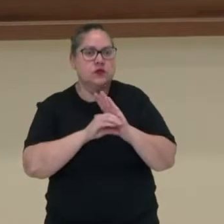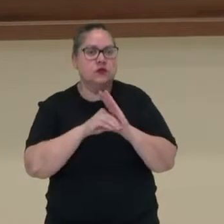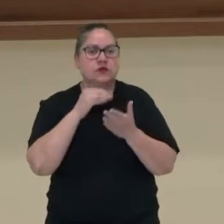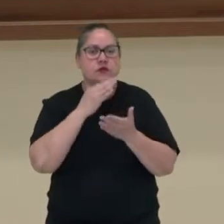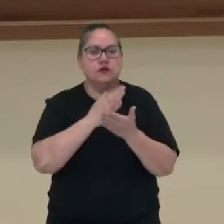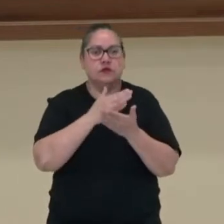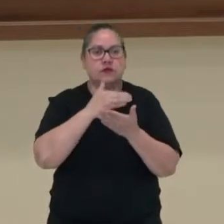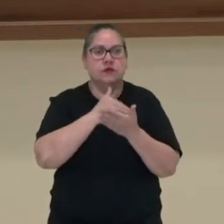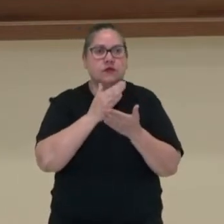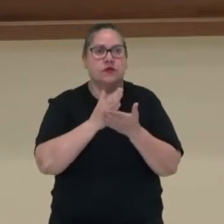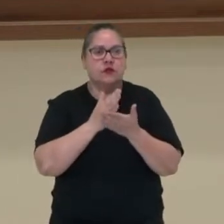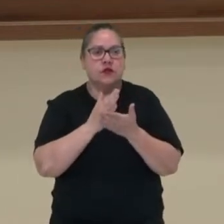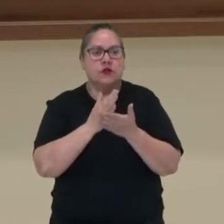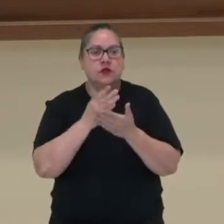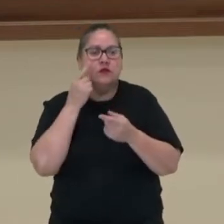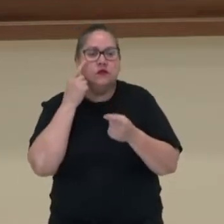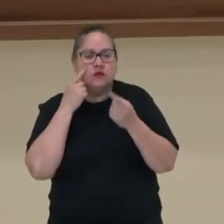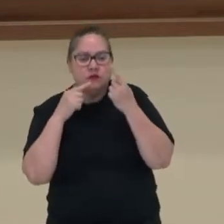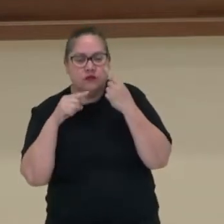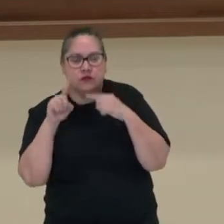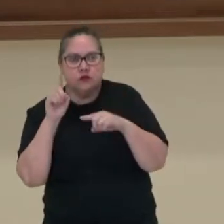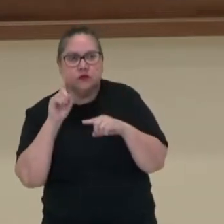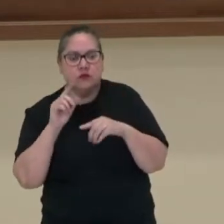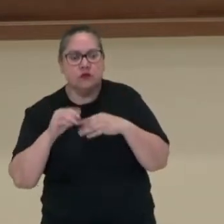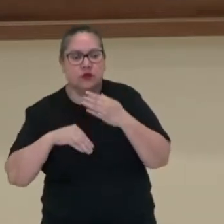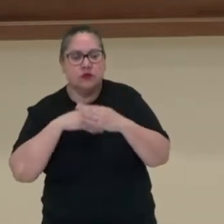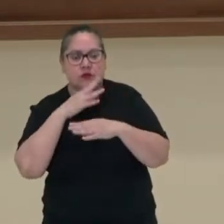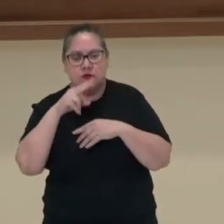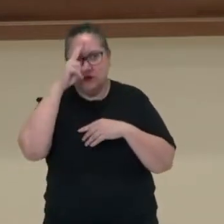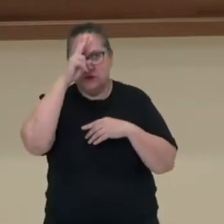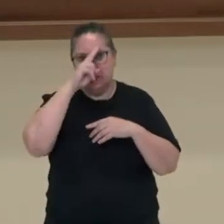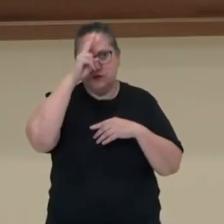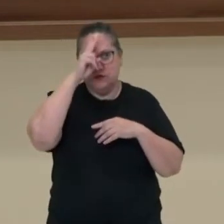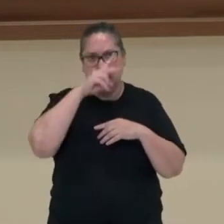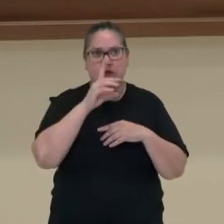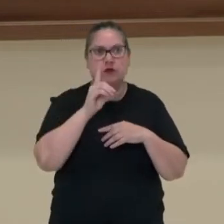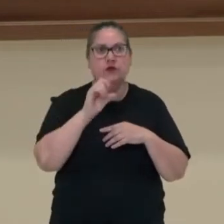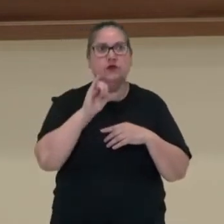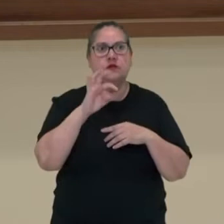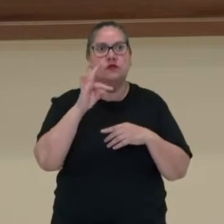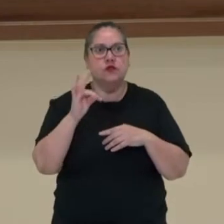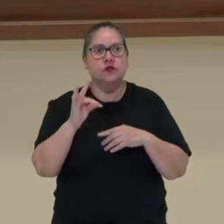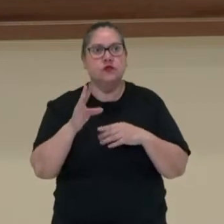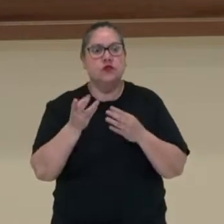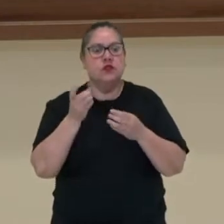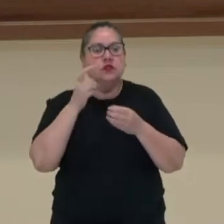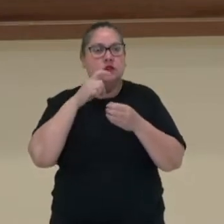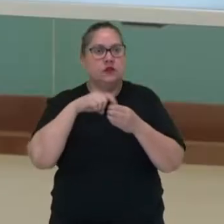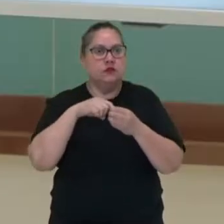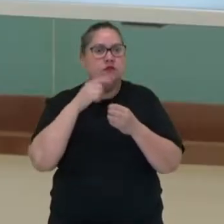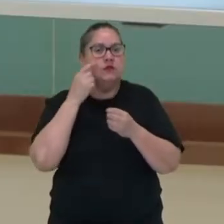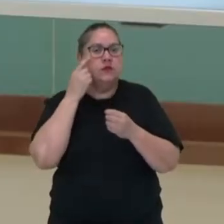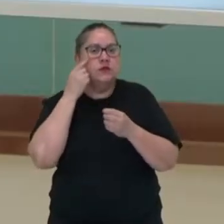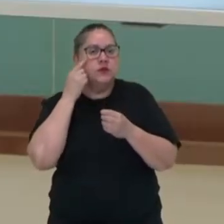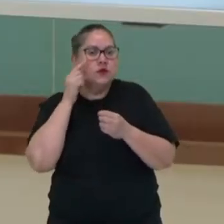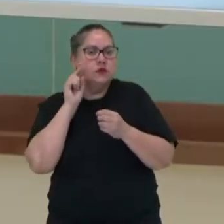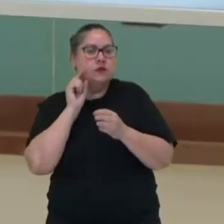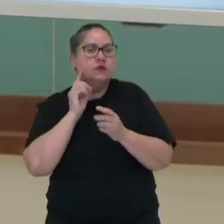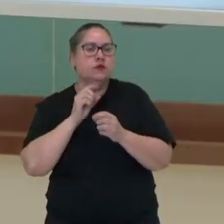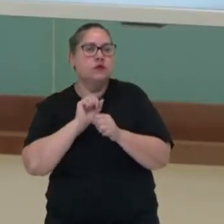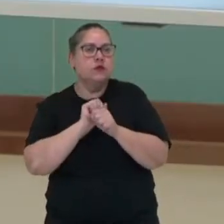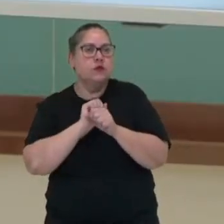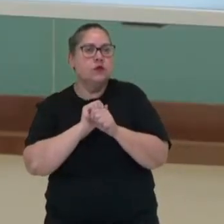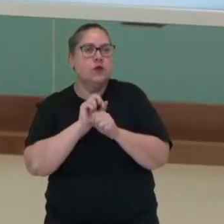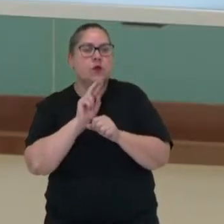e deve analisar a evolução histórica dessa Divisão Internacional do Trabalho. Dentro dessa perspectiva, obviamente, o